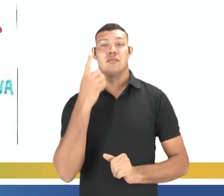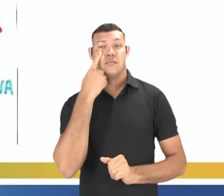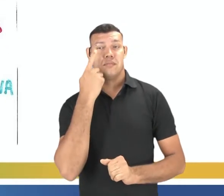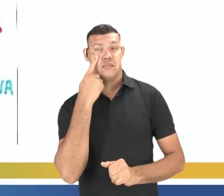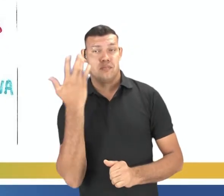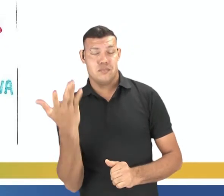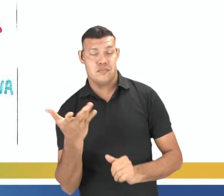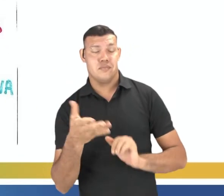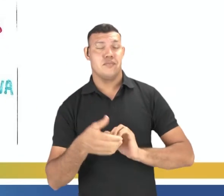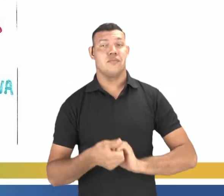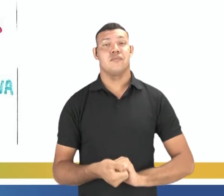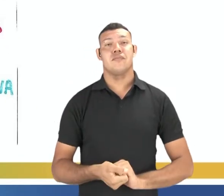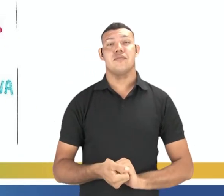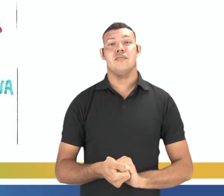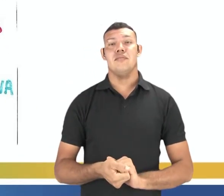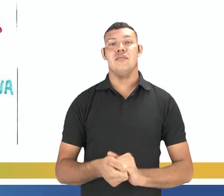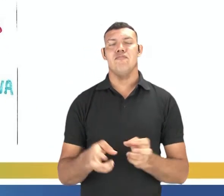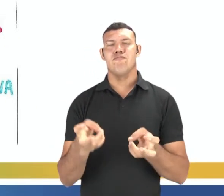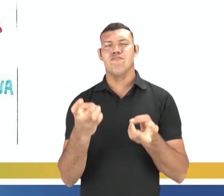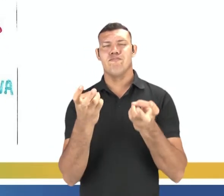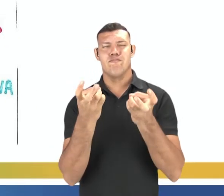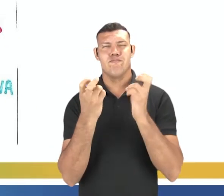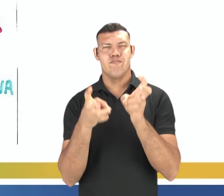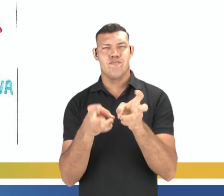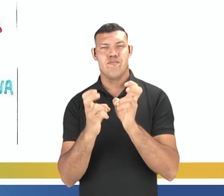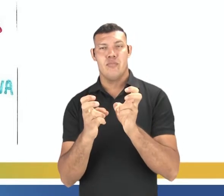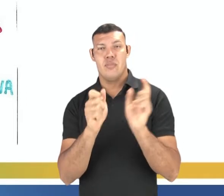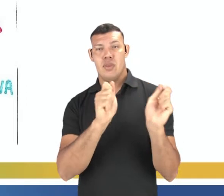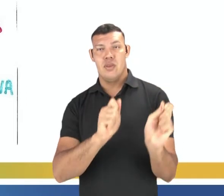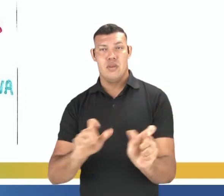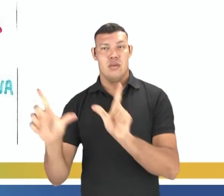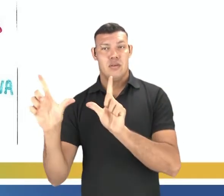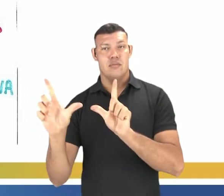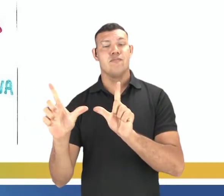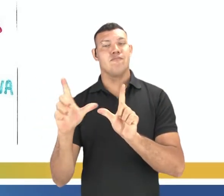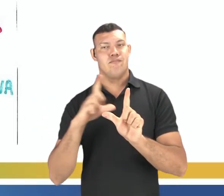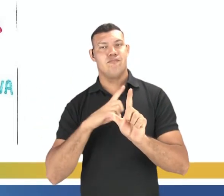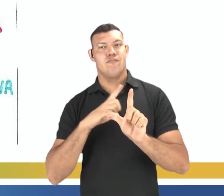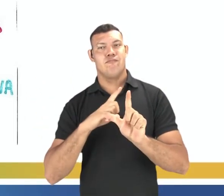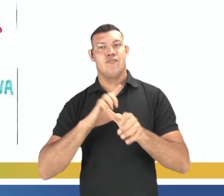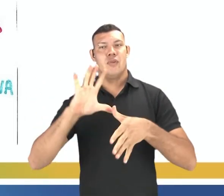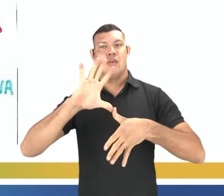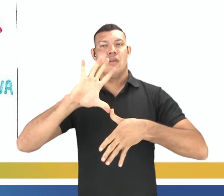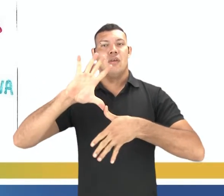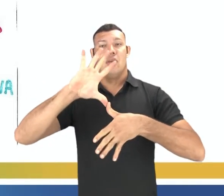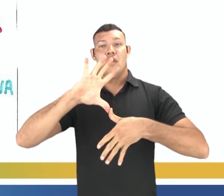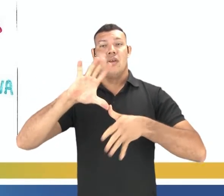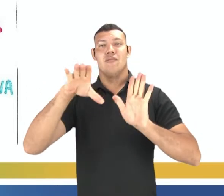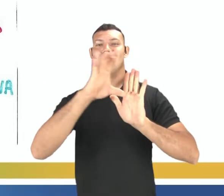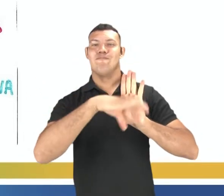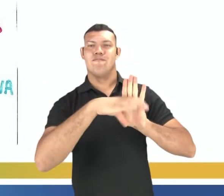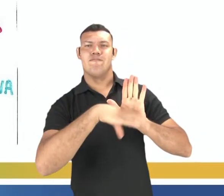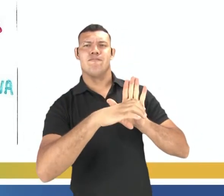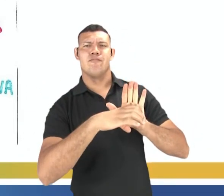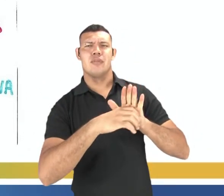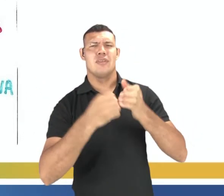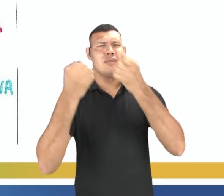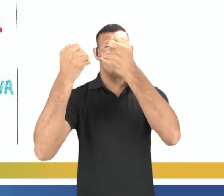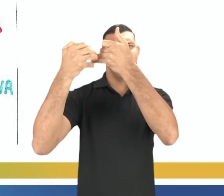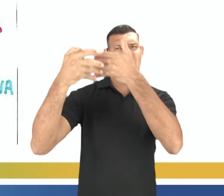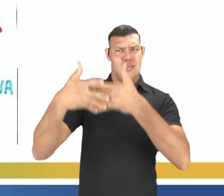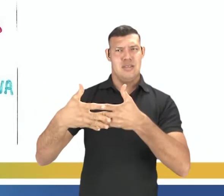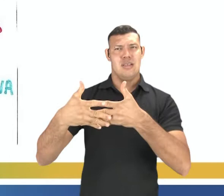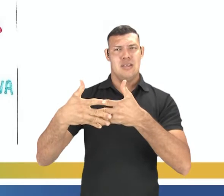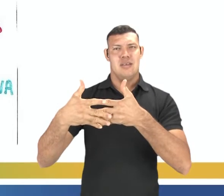Então, observando aqui no slide, nós temos um mapa conceitual explicando o sistema nervoso